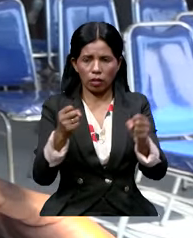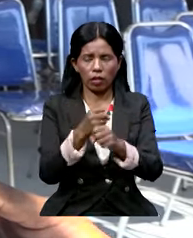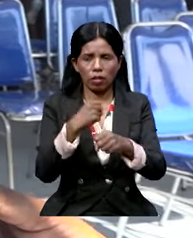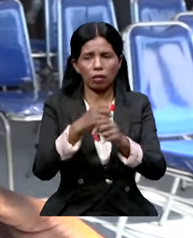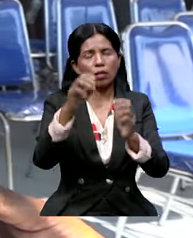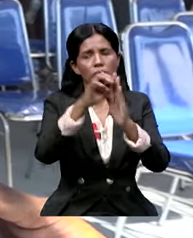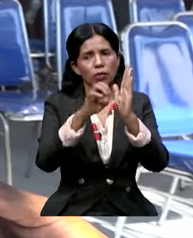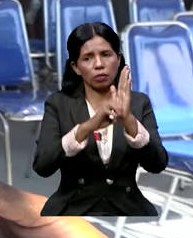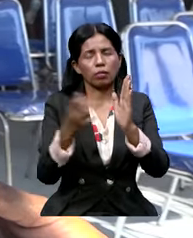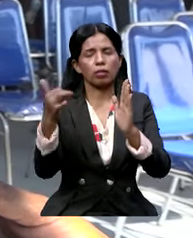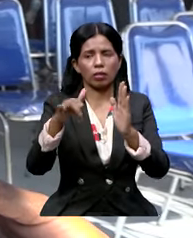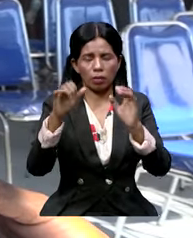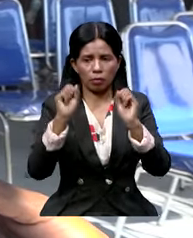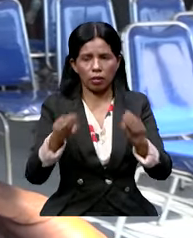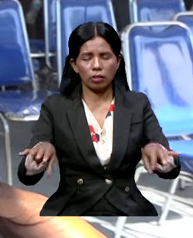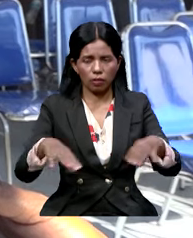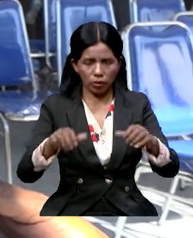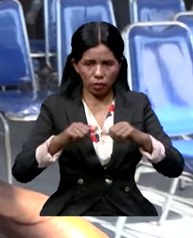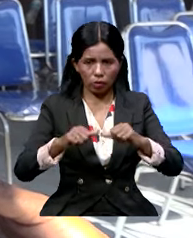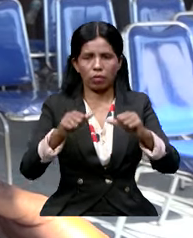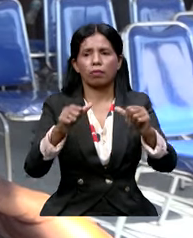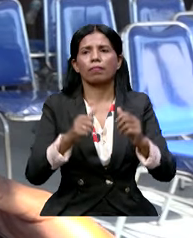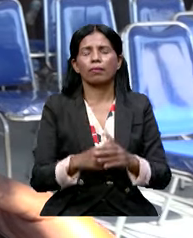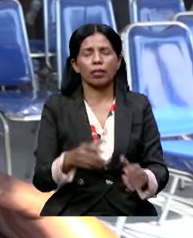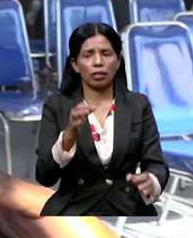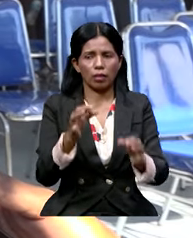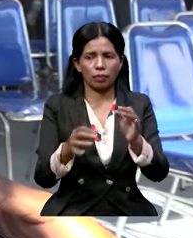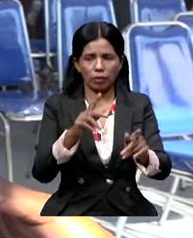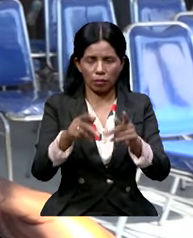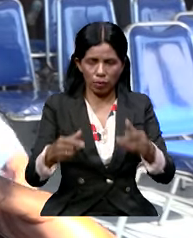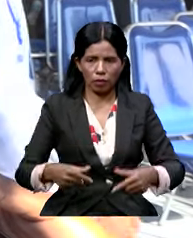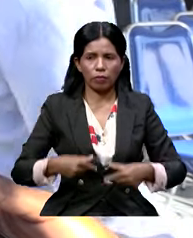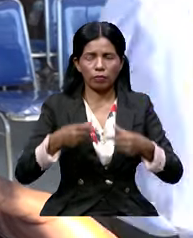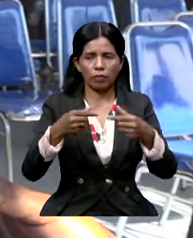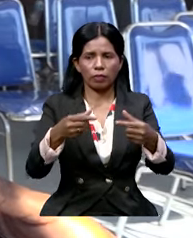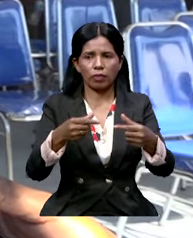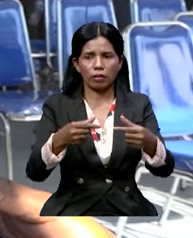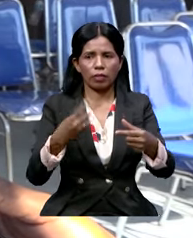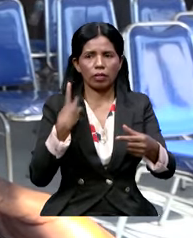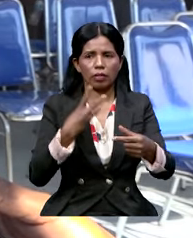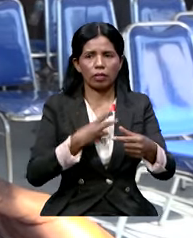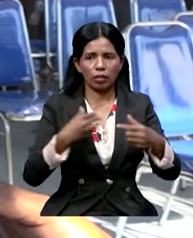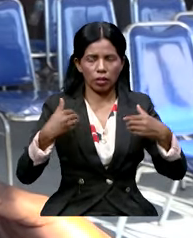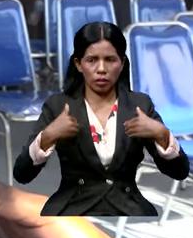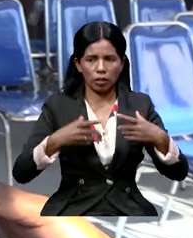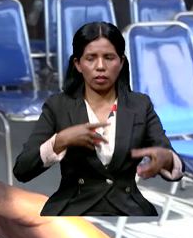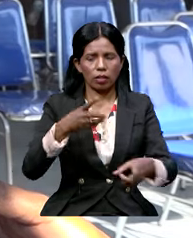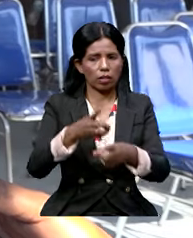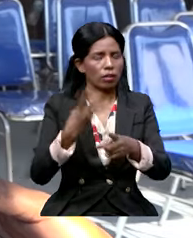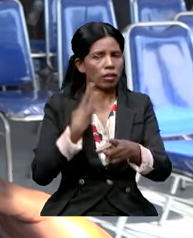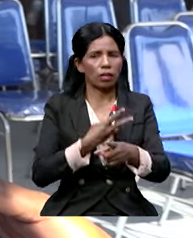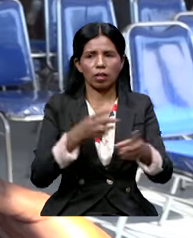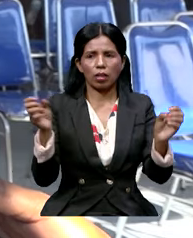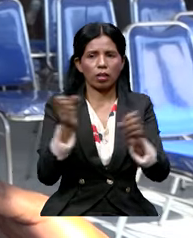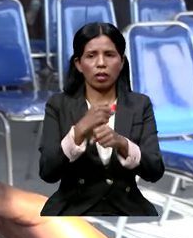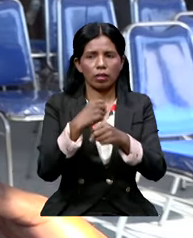estrutura sirne, não é pelo serviço pelo lado. Se povo foi a ita ia ter oportunidade ita direito mas ita lá ita lá